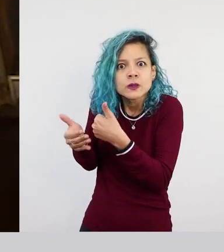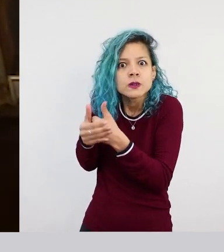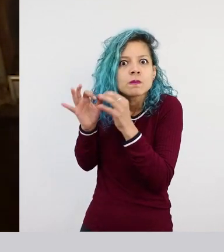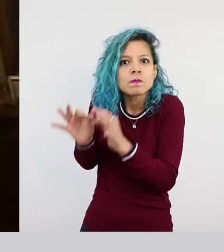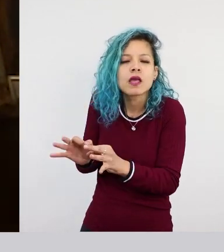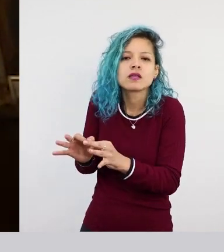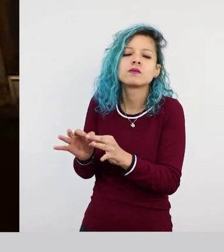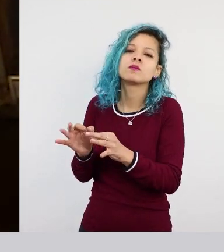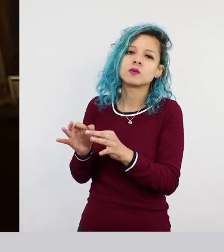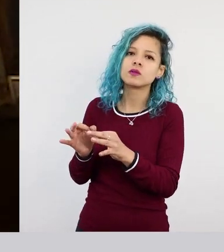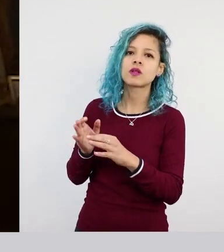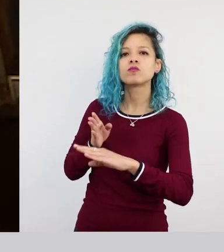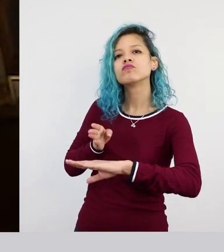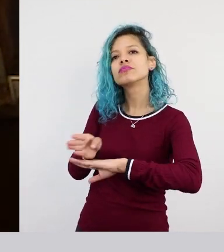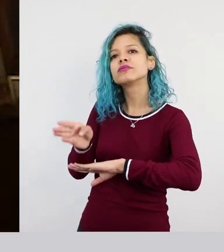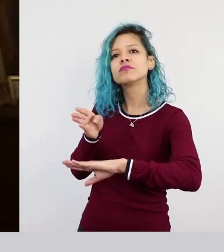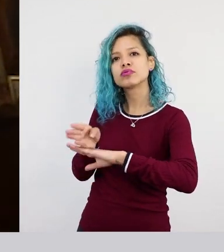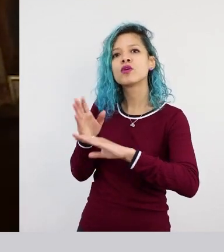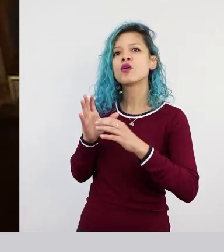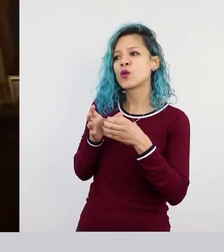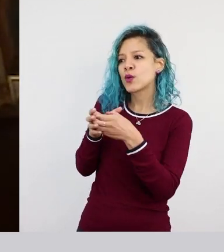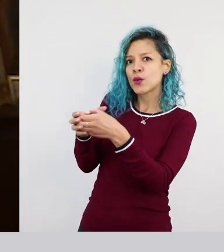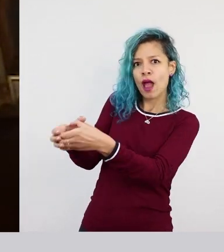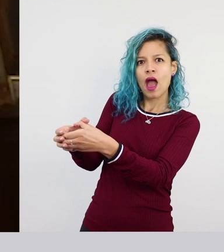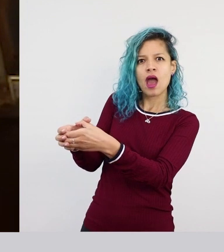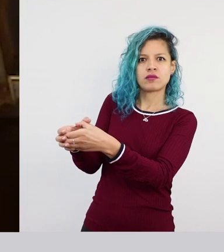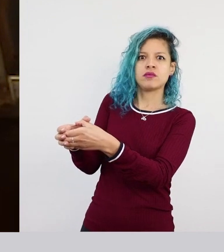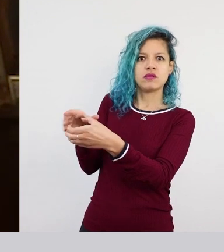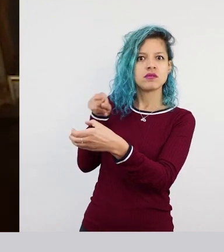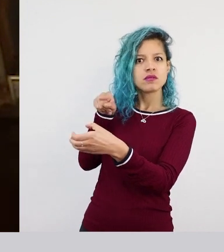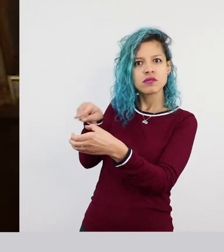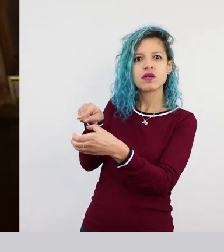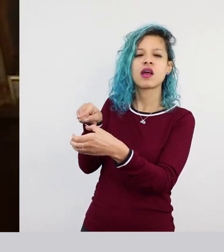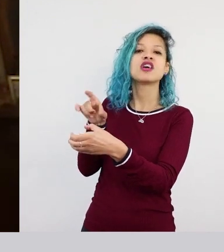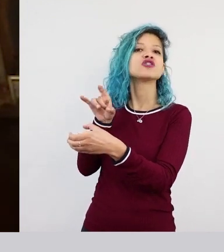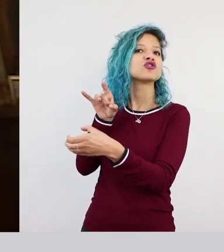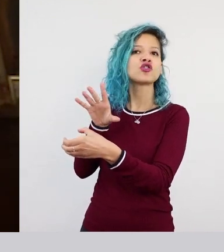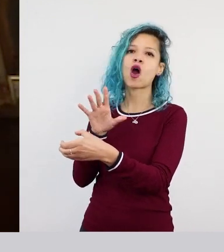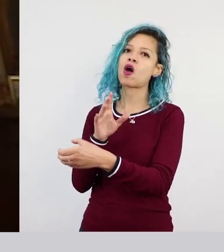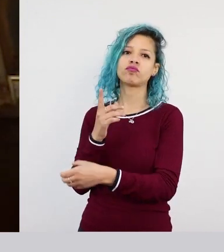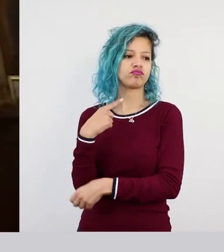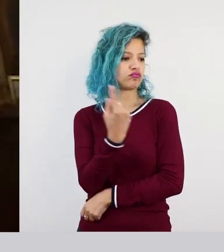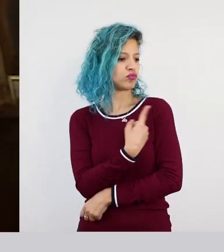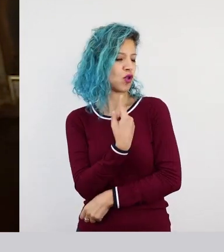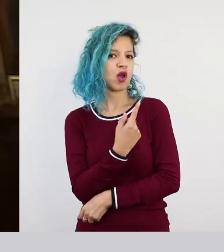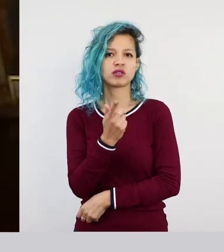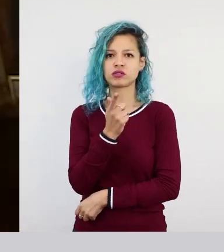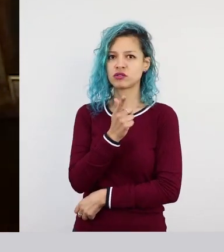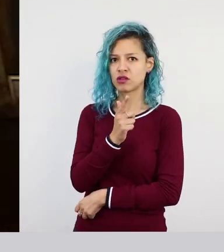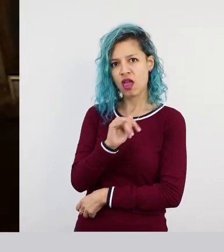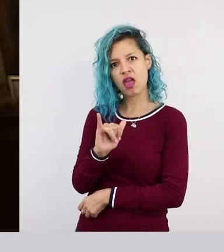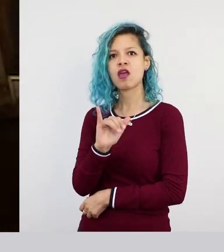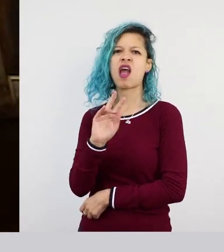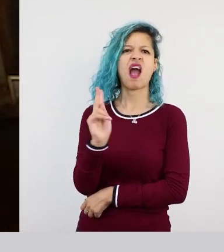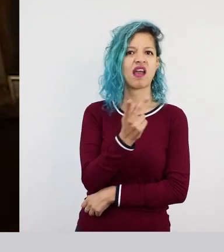né? Então a gente frequentava mesmo os guetos, aqueles lugares que eram só para